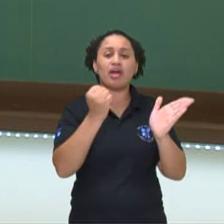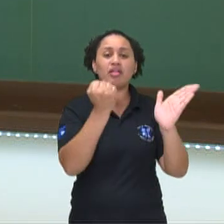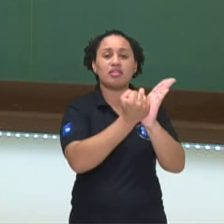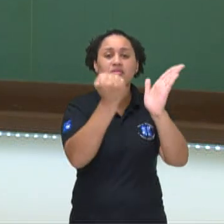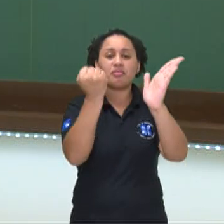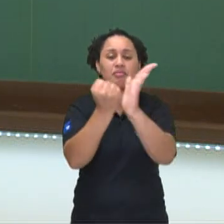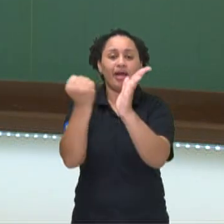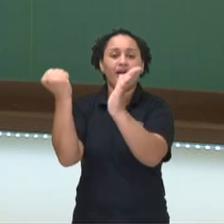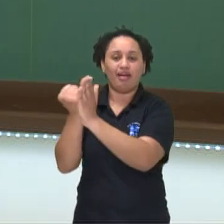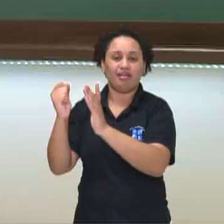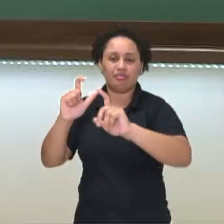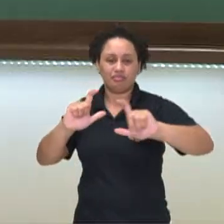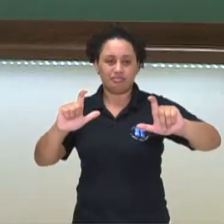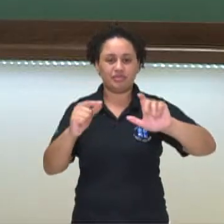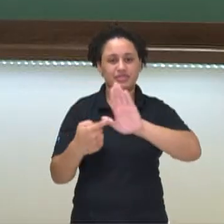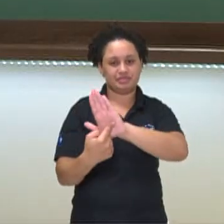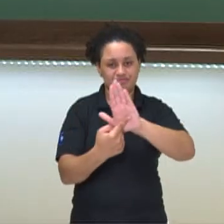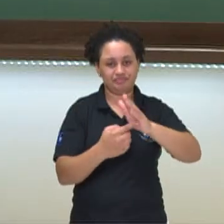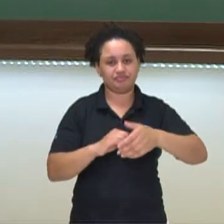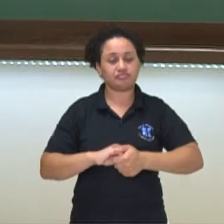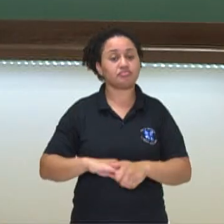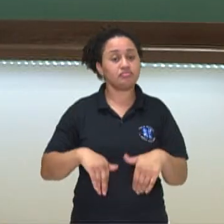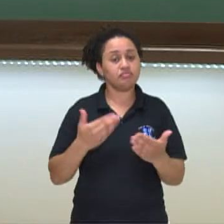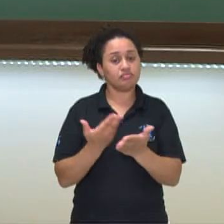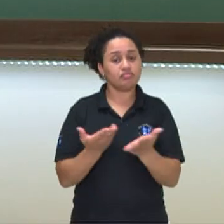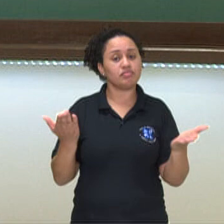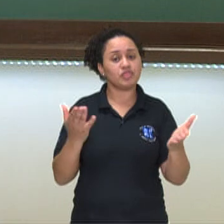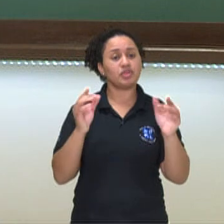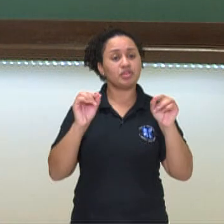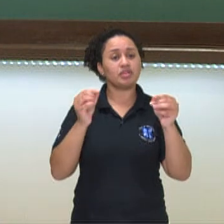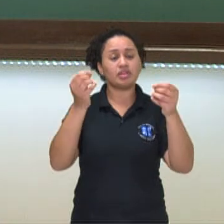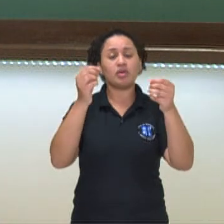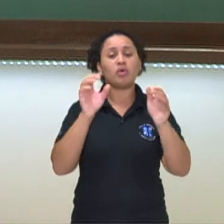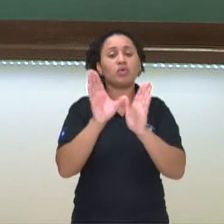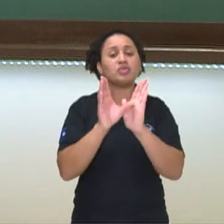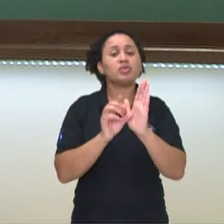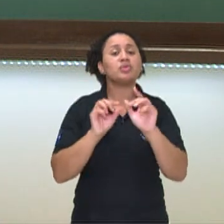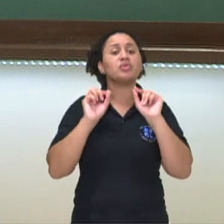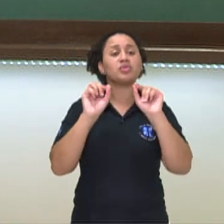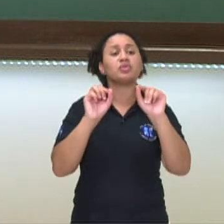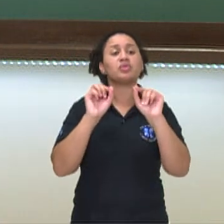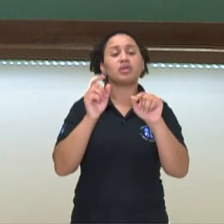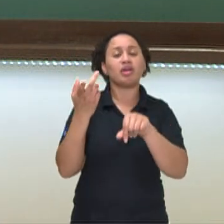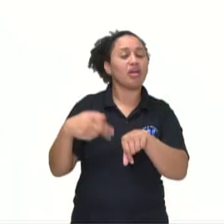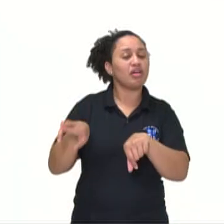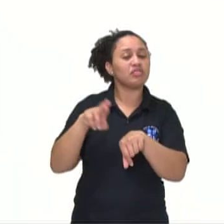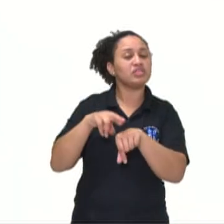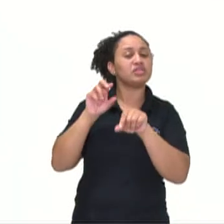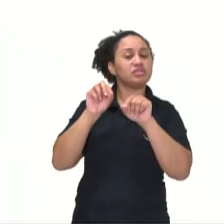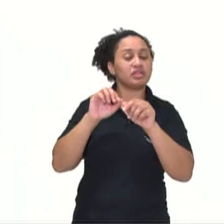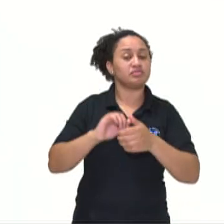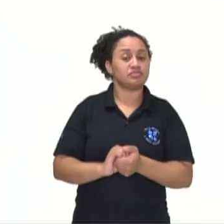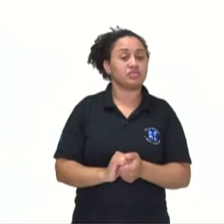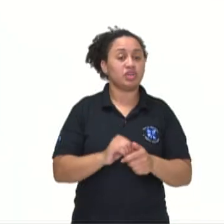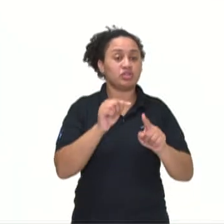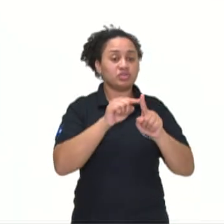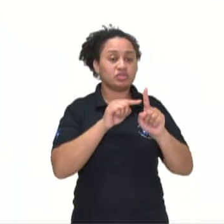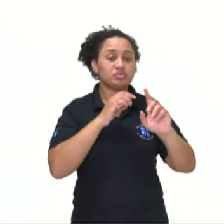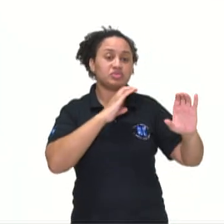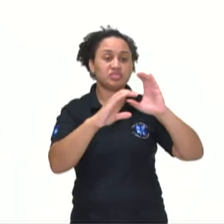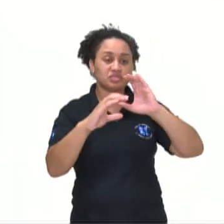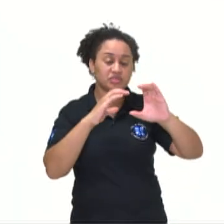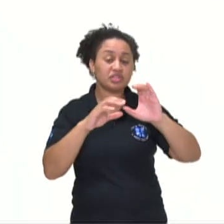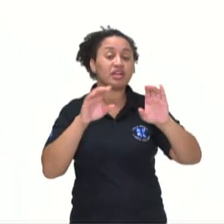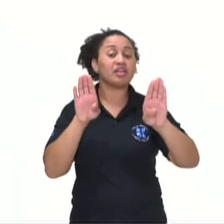placas publicitárias. Então, nessa nossa aula de hoje, nós falamos o quê? Acompanhe aqui na tela a nossa revisão, ó. Falamos sobre os meios de